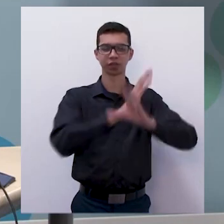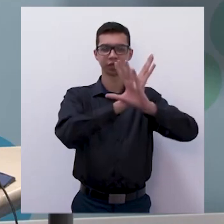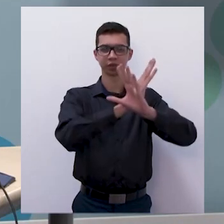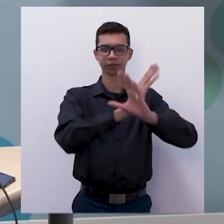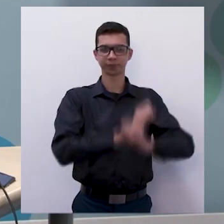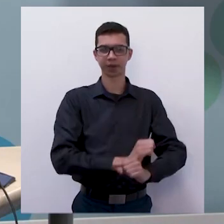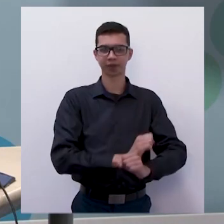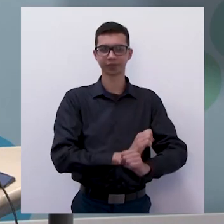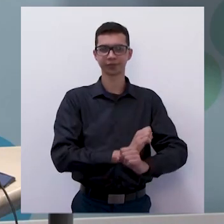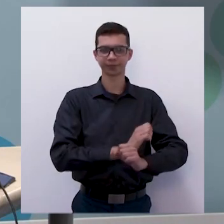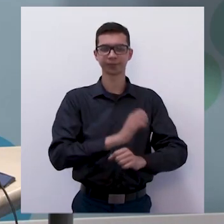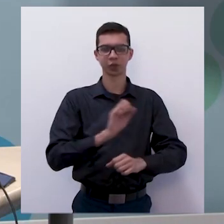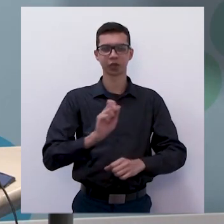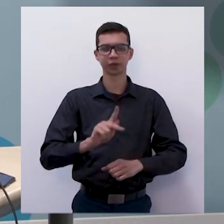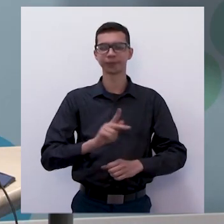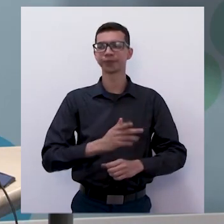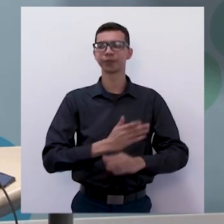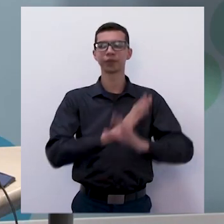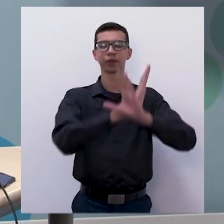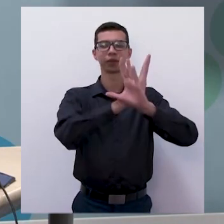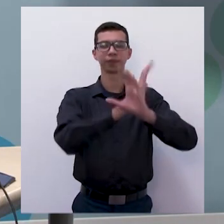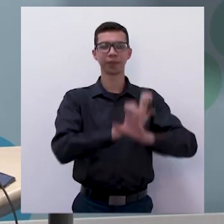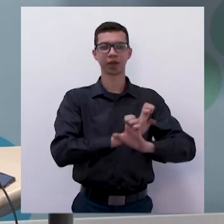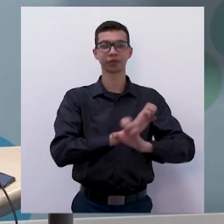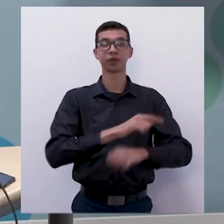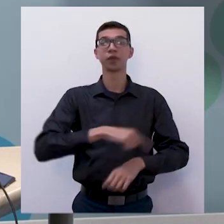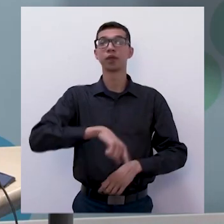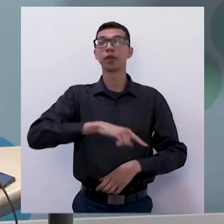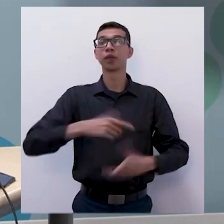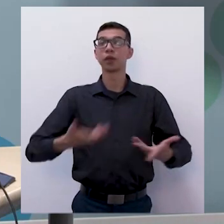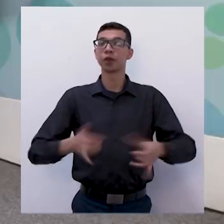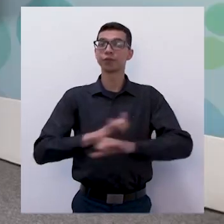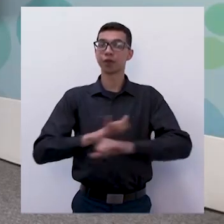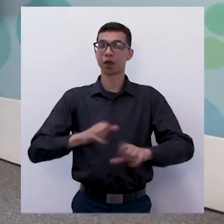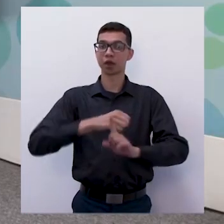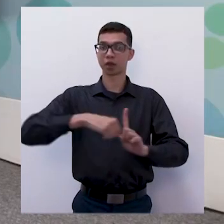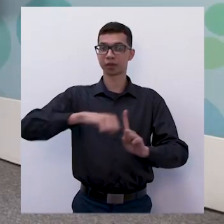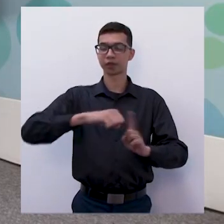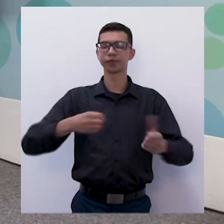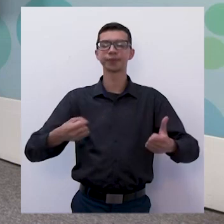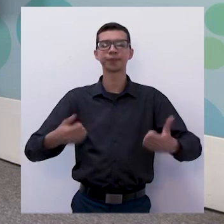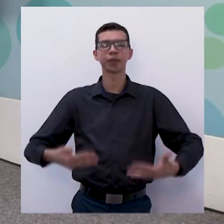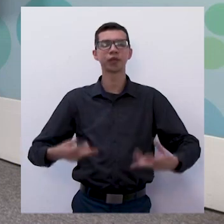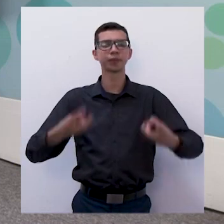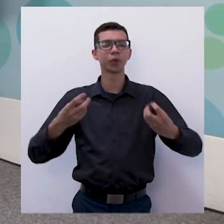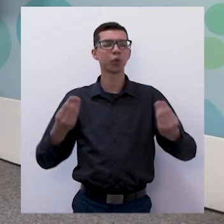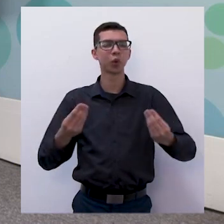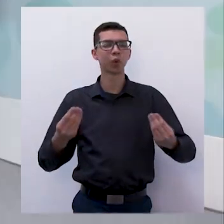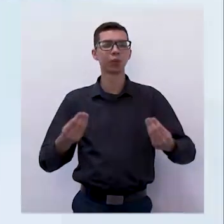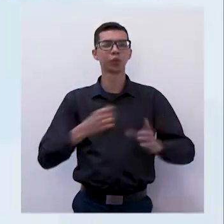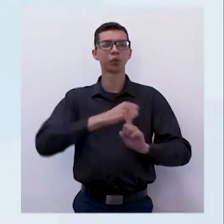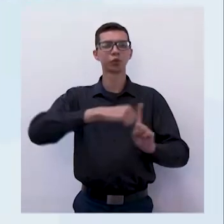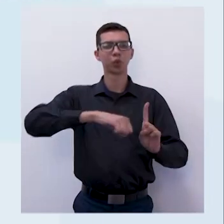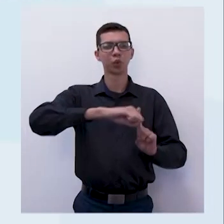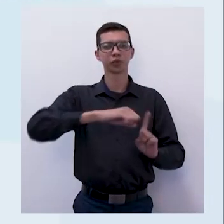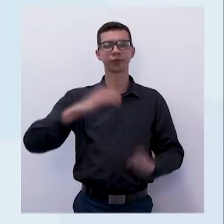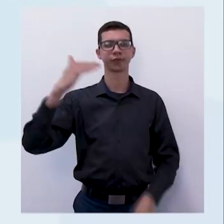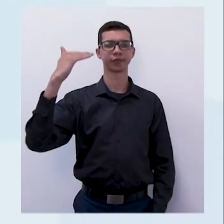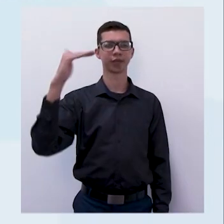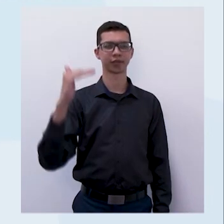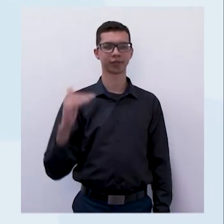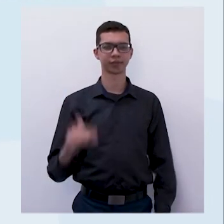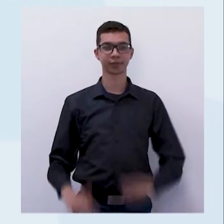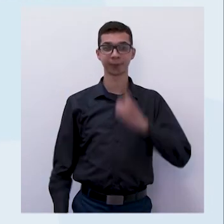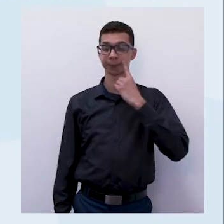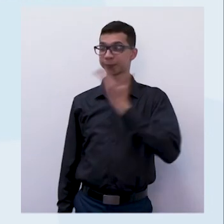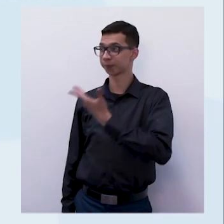Esparta, que são os ilotas. Já que a gente falou de sociedade, vamos olhar aí a pirâmide social dos espartanos.